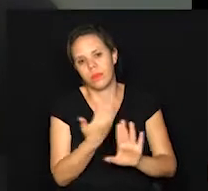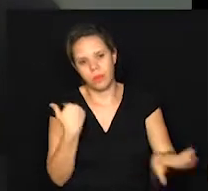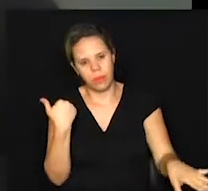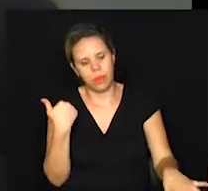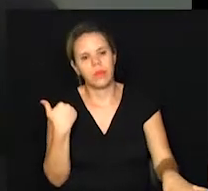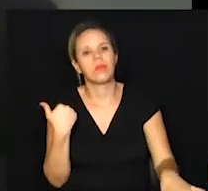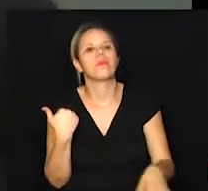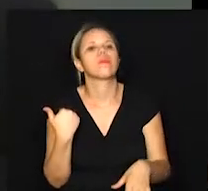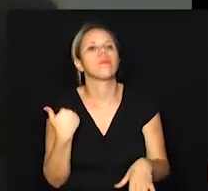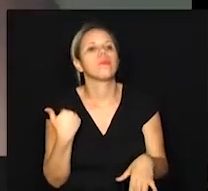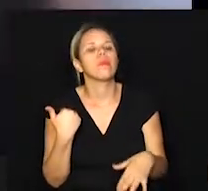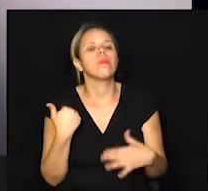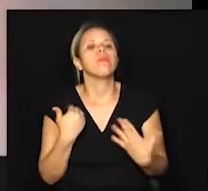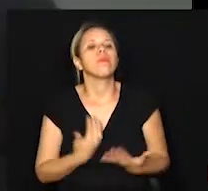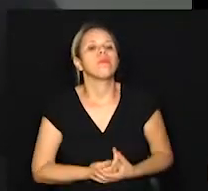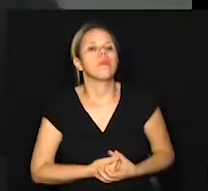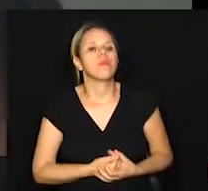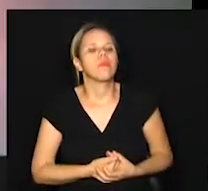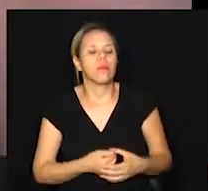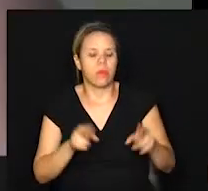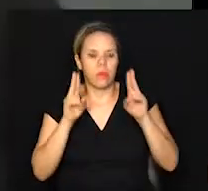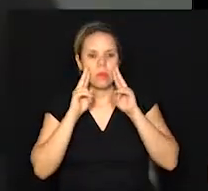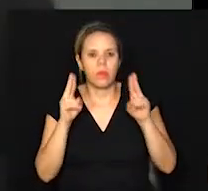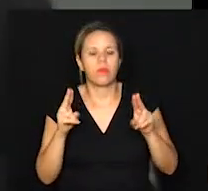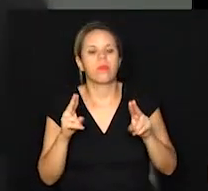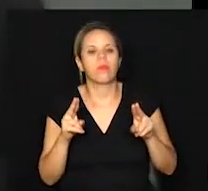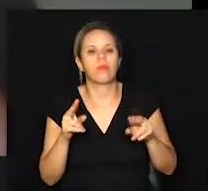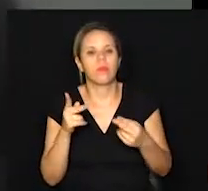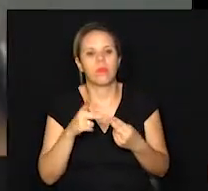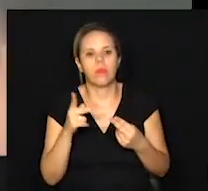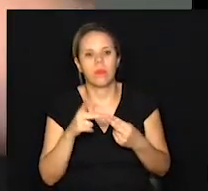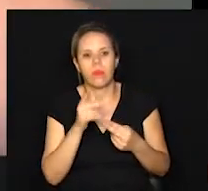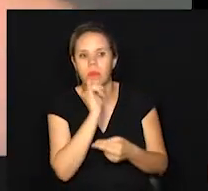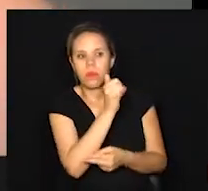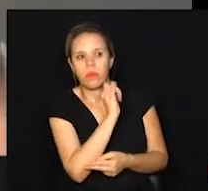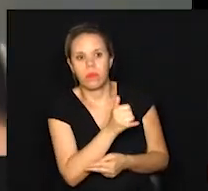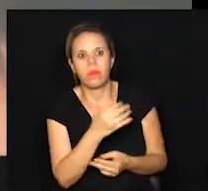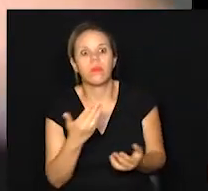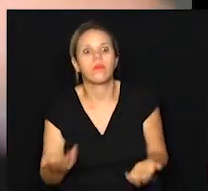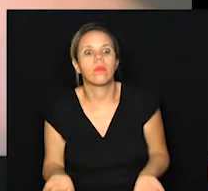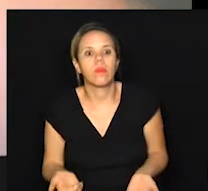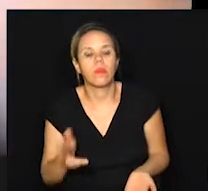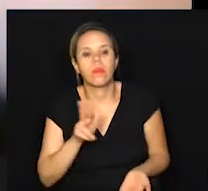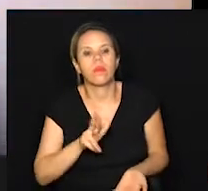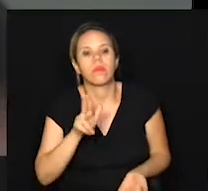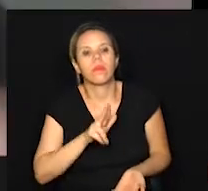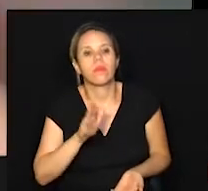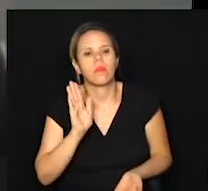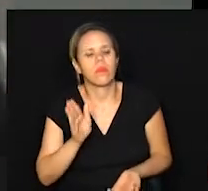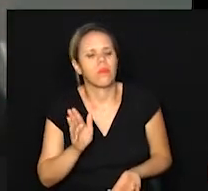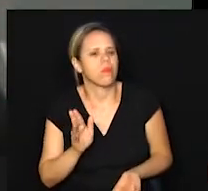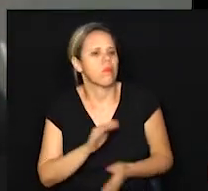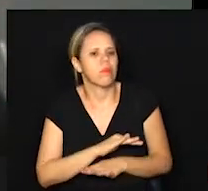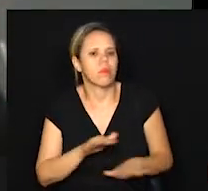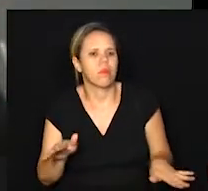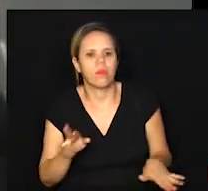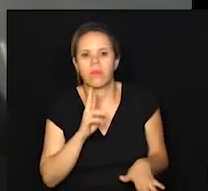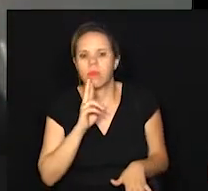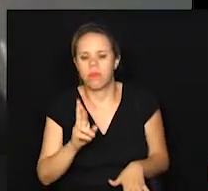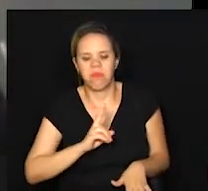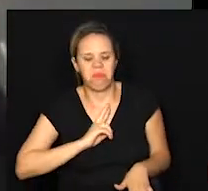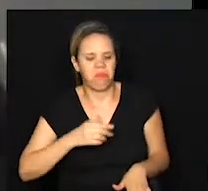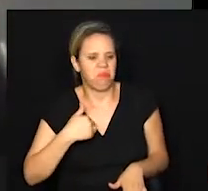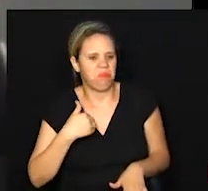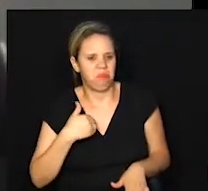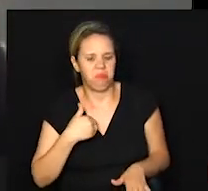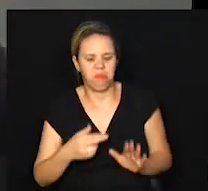retornando ele se prontificou a testemunhar, uma vez que a Unip o contactasse. O fato é, a universidade jamais respondeu ao meu